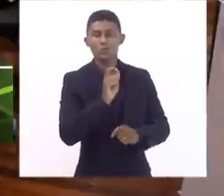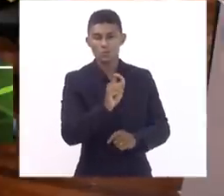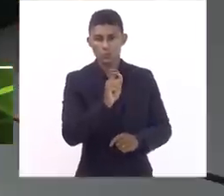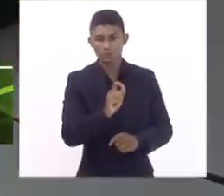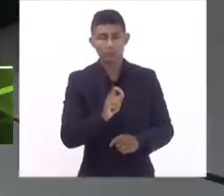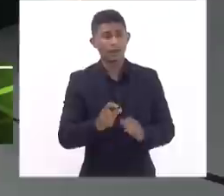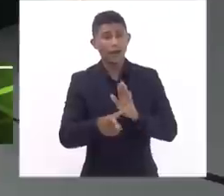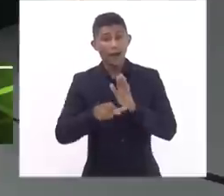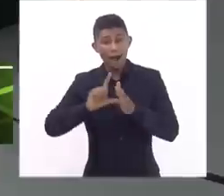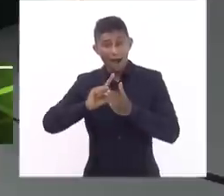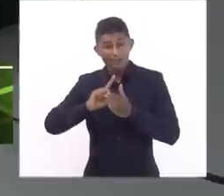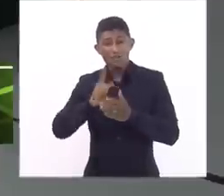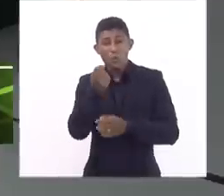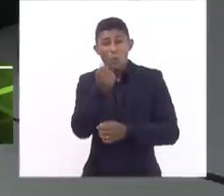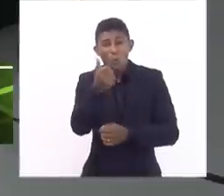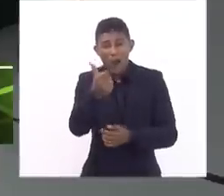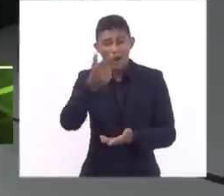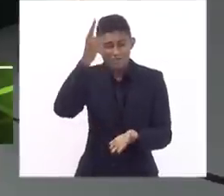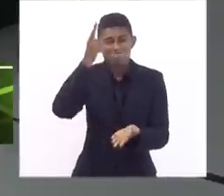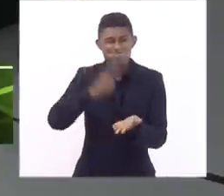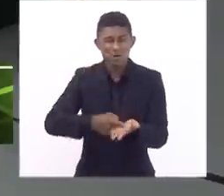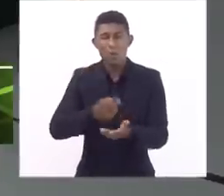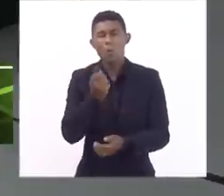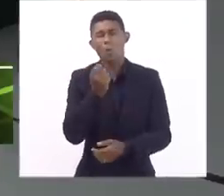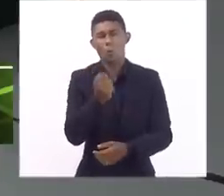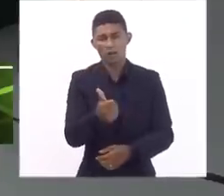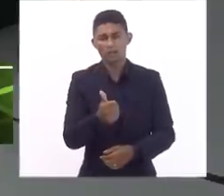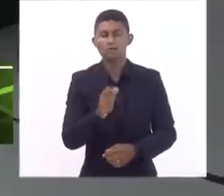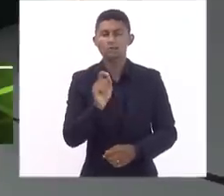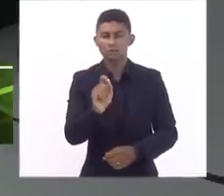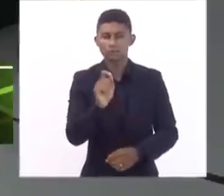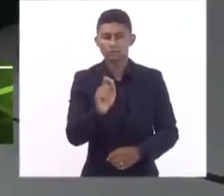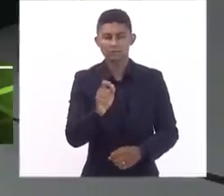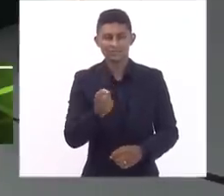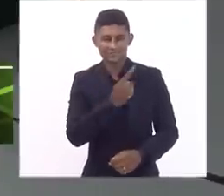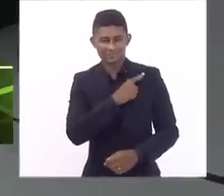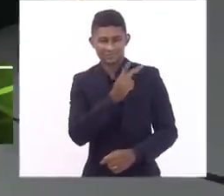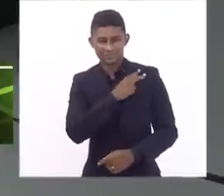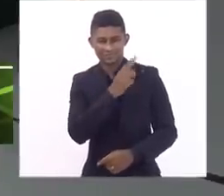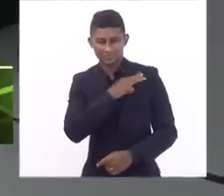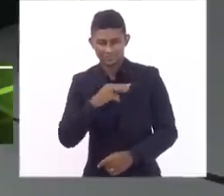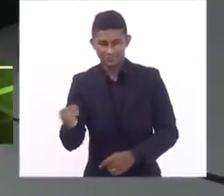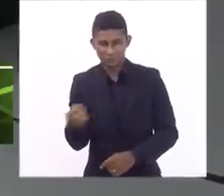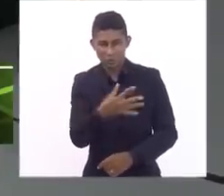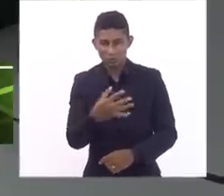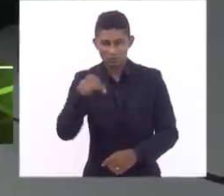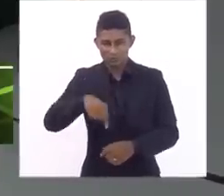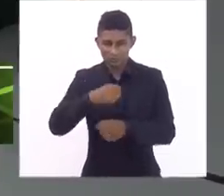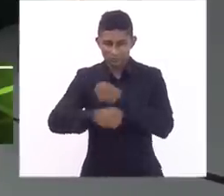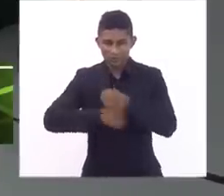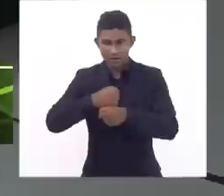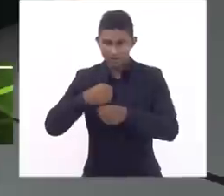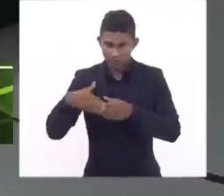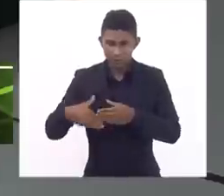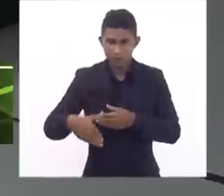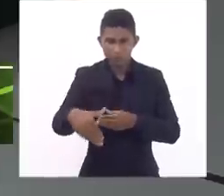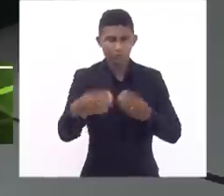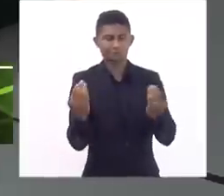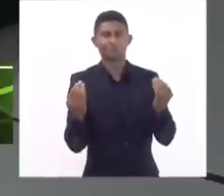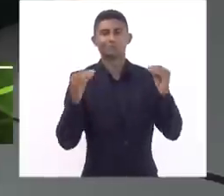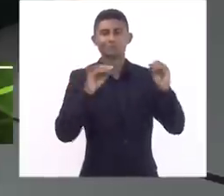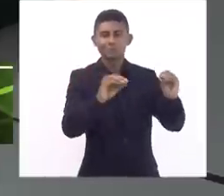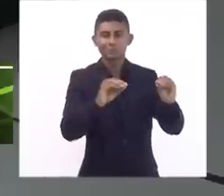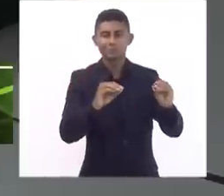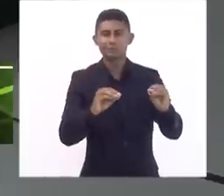um acordo onde a reforma começaria a ser implementada esse ano, mas com muito menos impacto do que